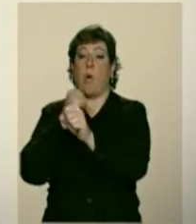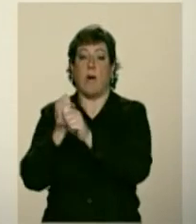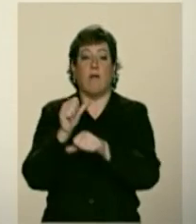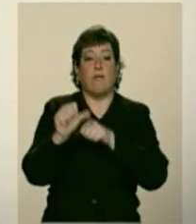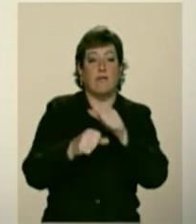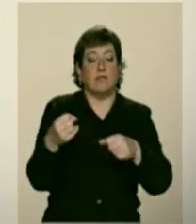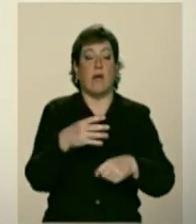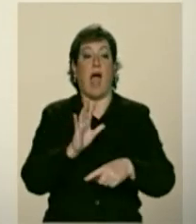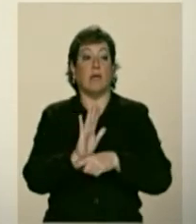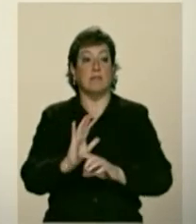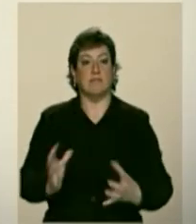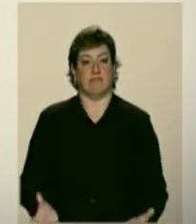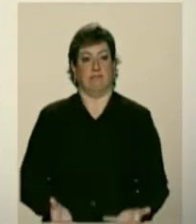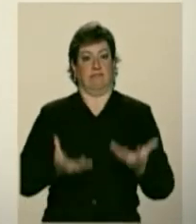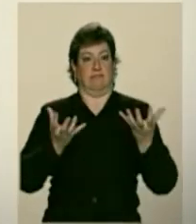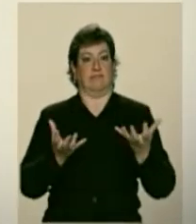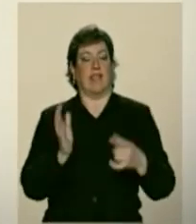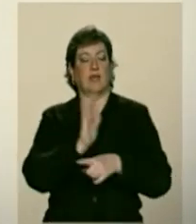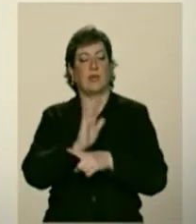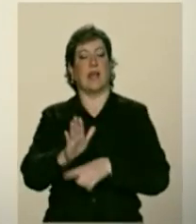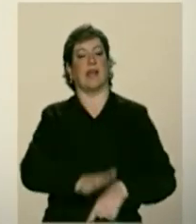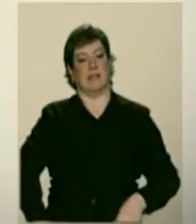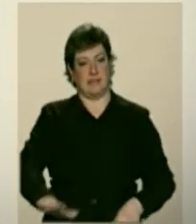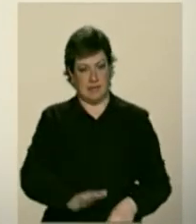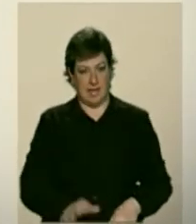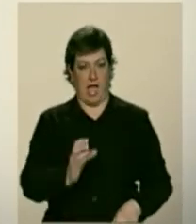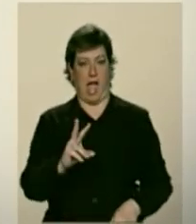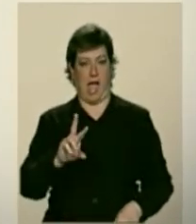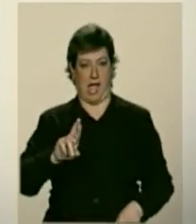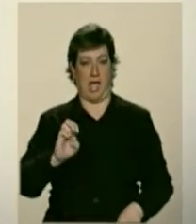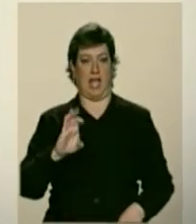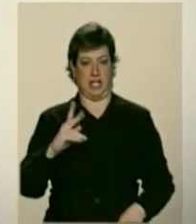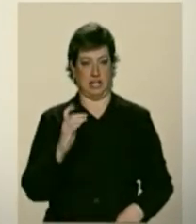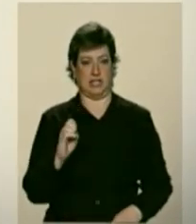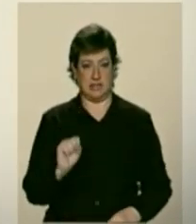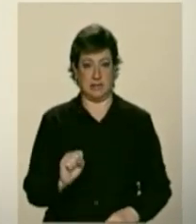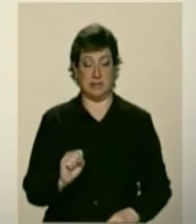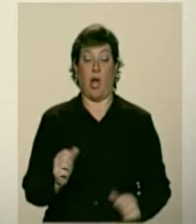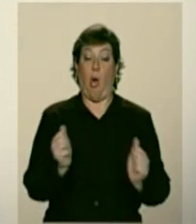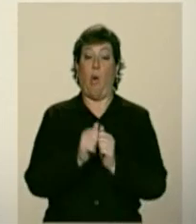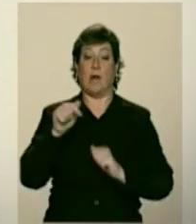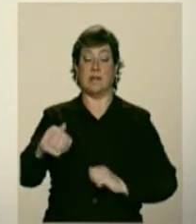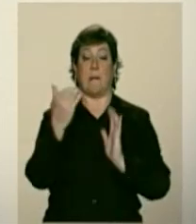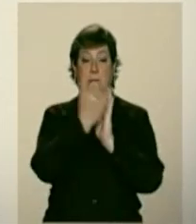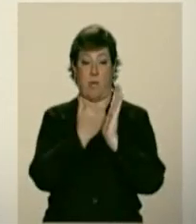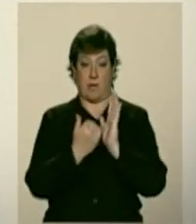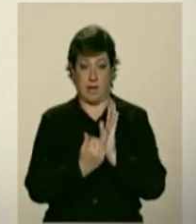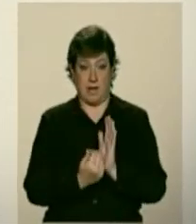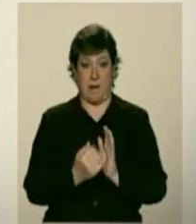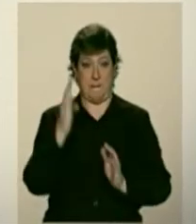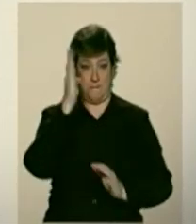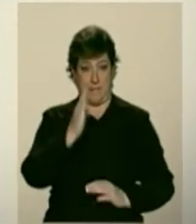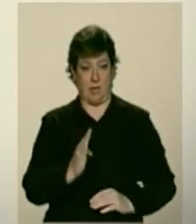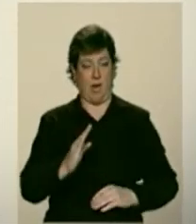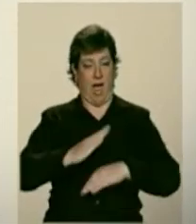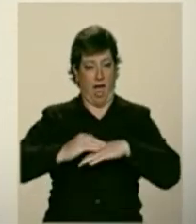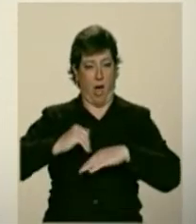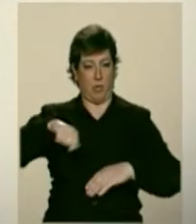tornar o ambiente mais aconchegante. Com o Brasil Carinhoso, Luciano, nós também vamos aumentar em